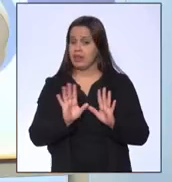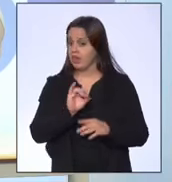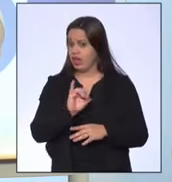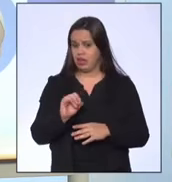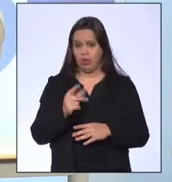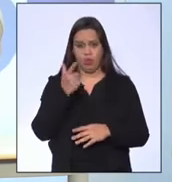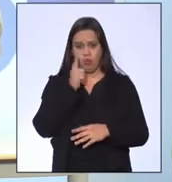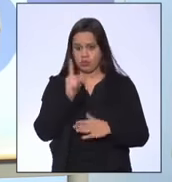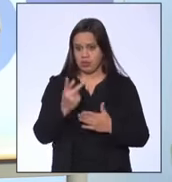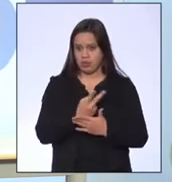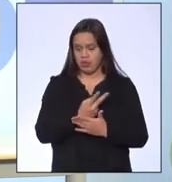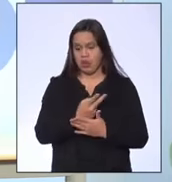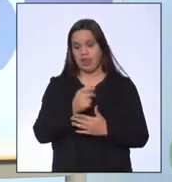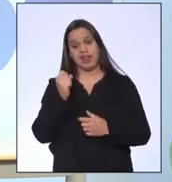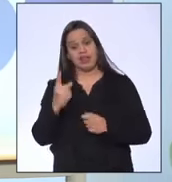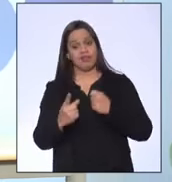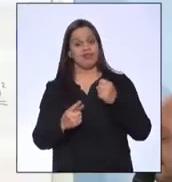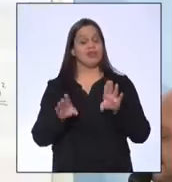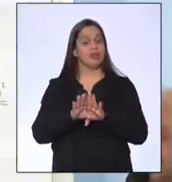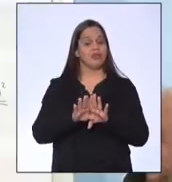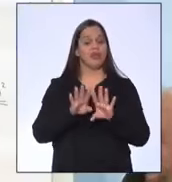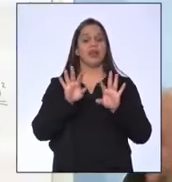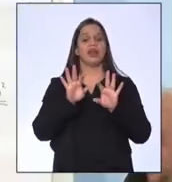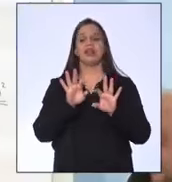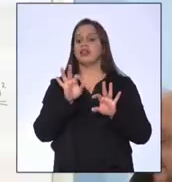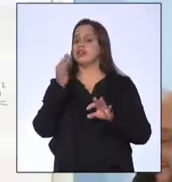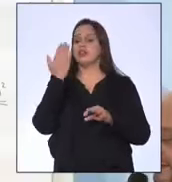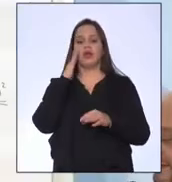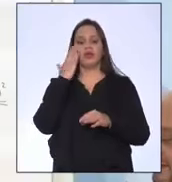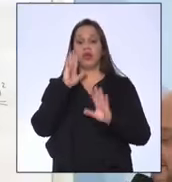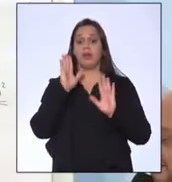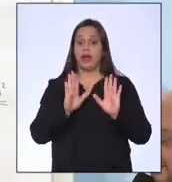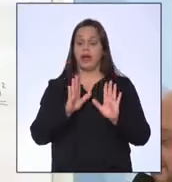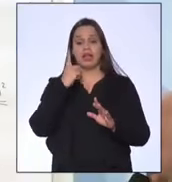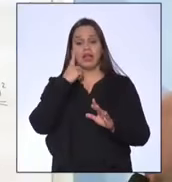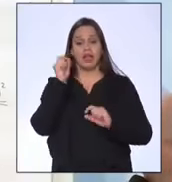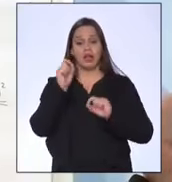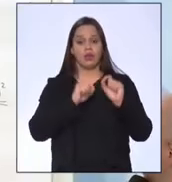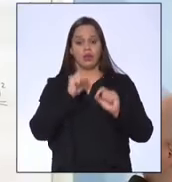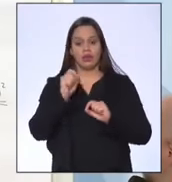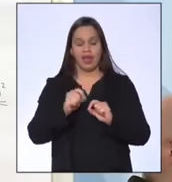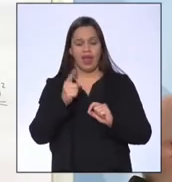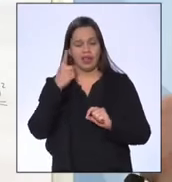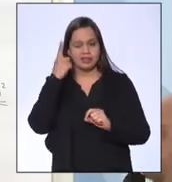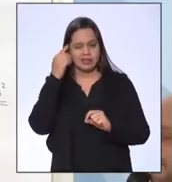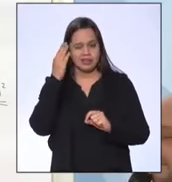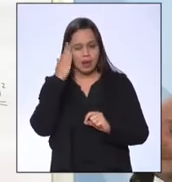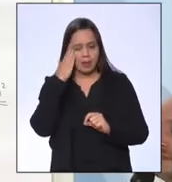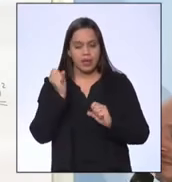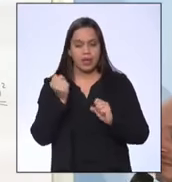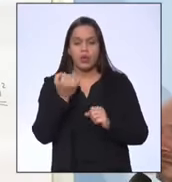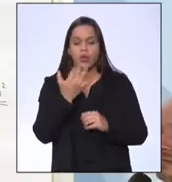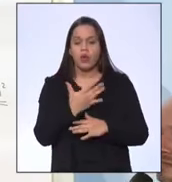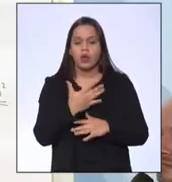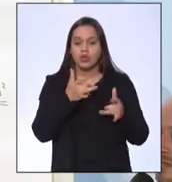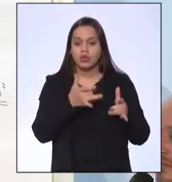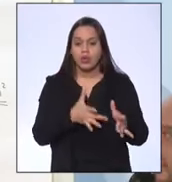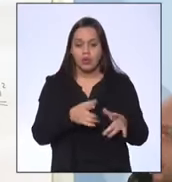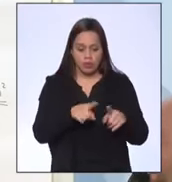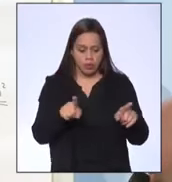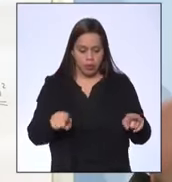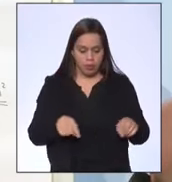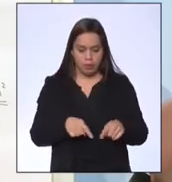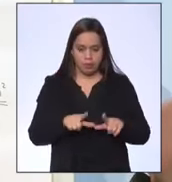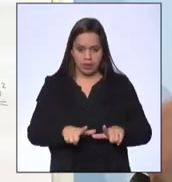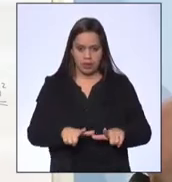não entenderam, Olha mas. só, mas a ideia era essa, pessoal, é saber quanto que sobrou de piso, o quanto que sobrou de piso correspondia